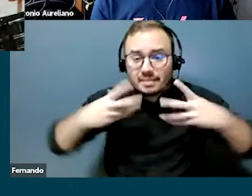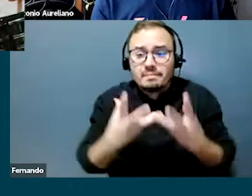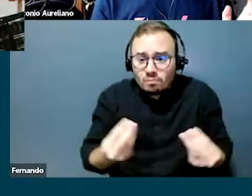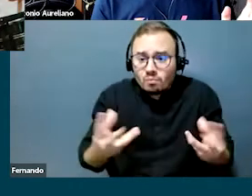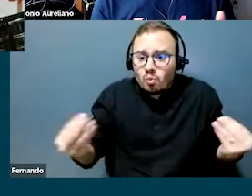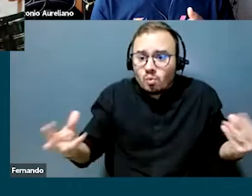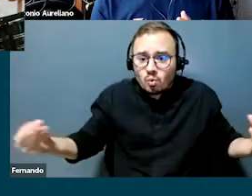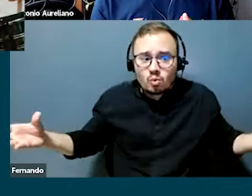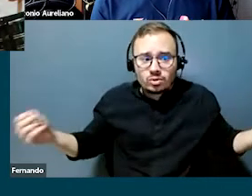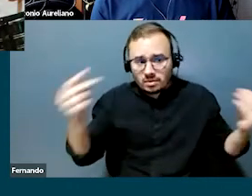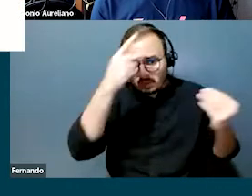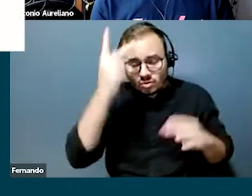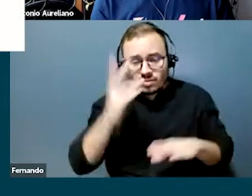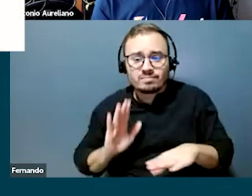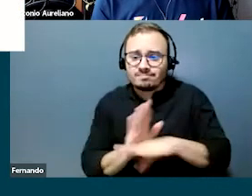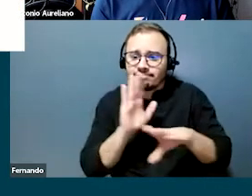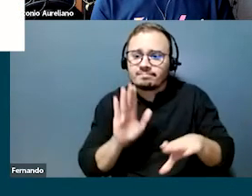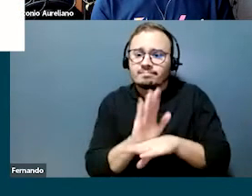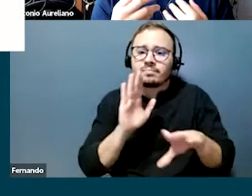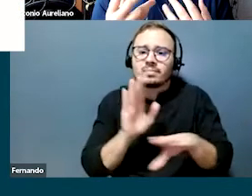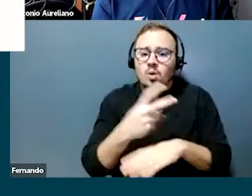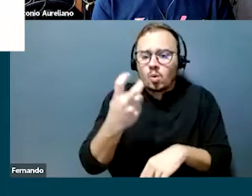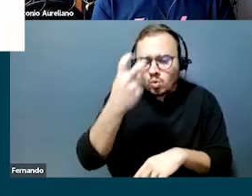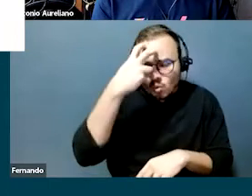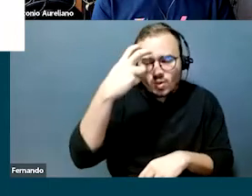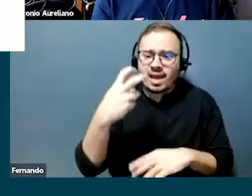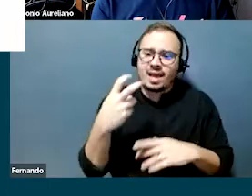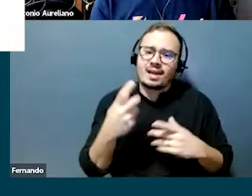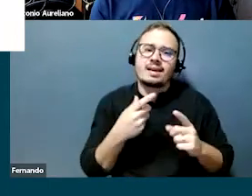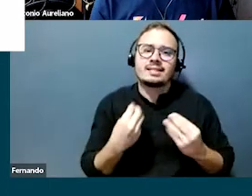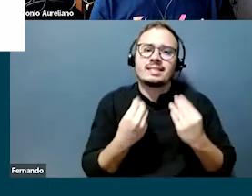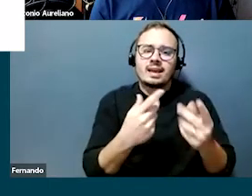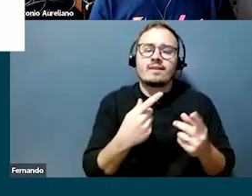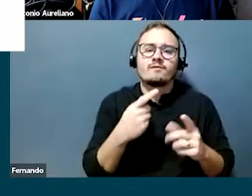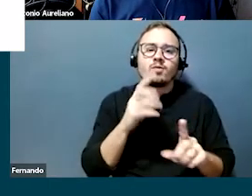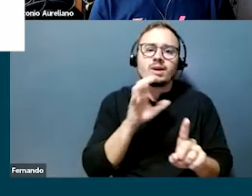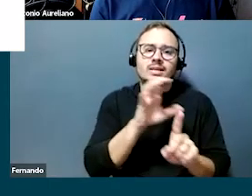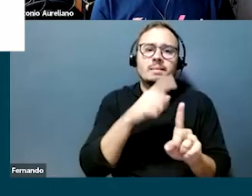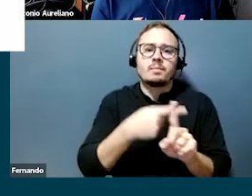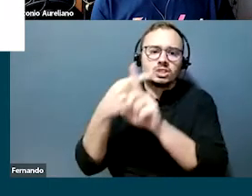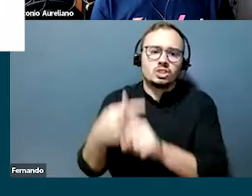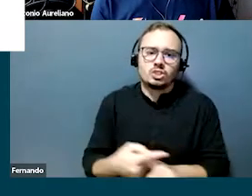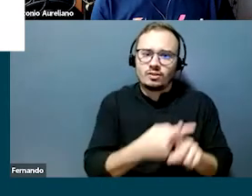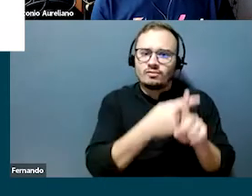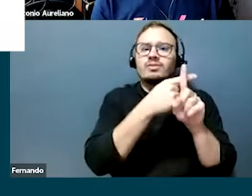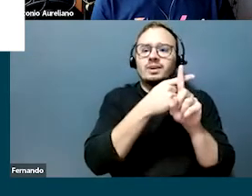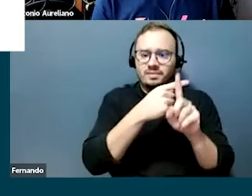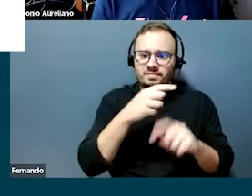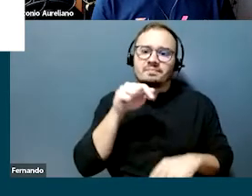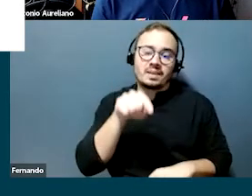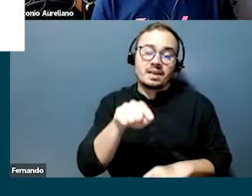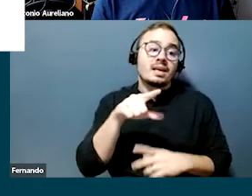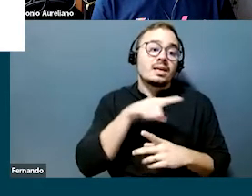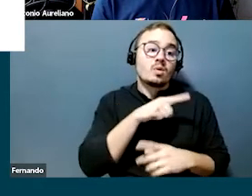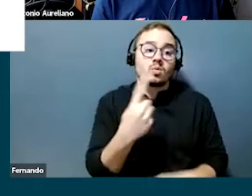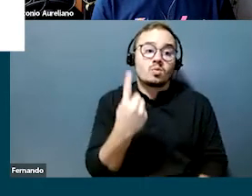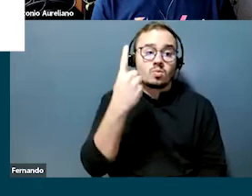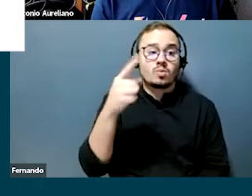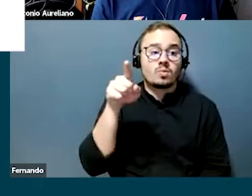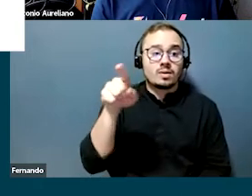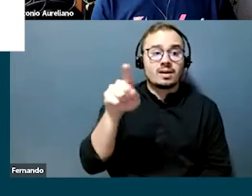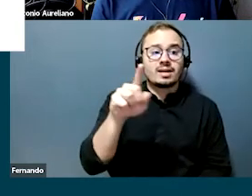muita gente que passou pelo Daruê e conseguiu contribuir fortemente, influenciar positivamente na vida de muita gente. Um deles é Tarcísio